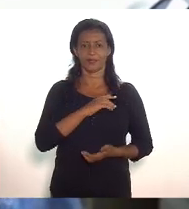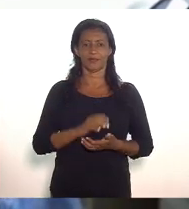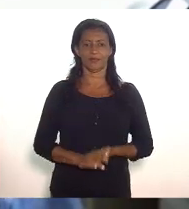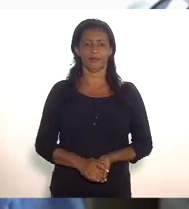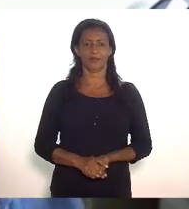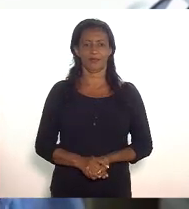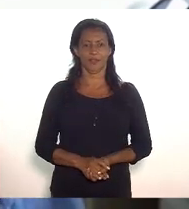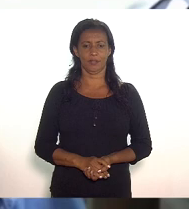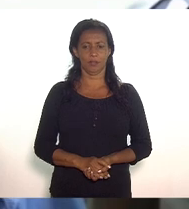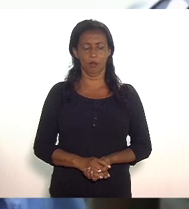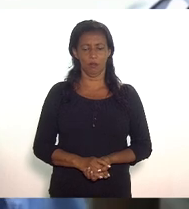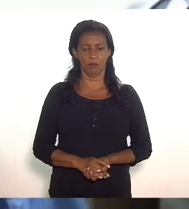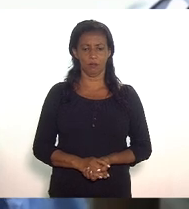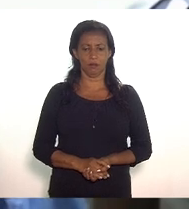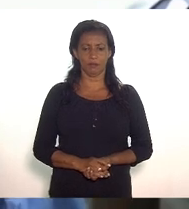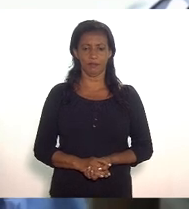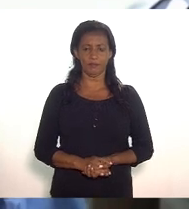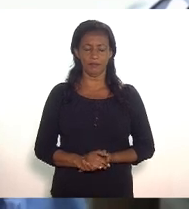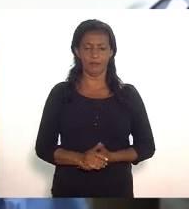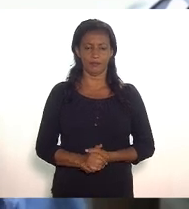senhoras e